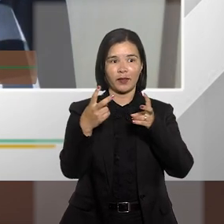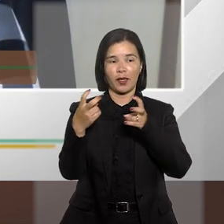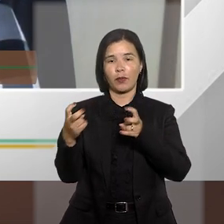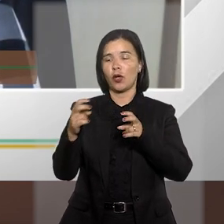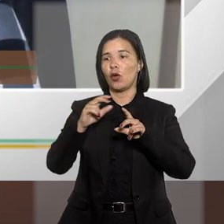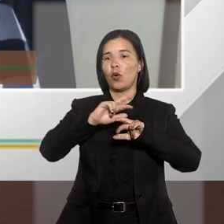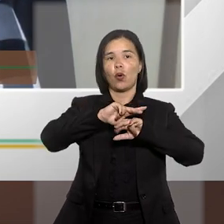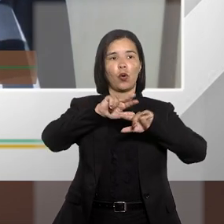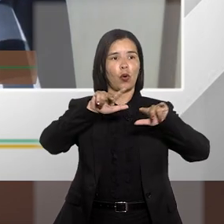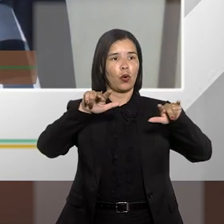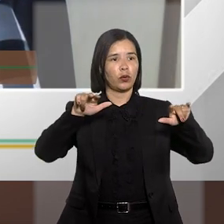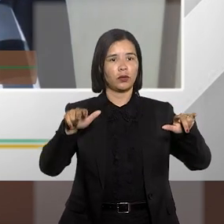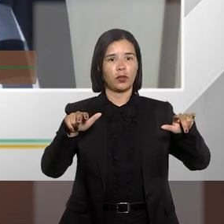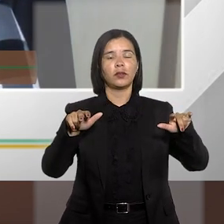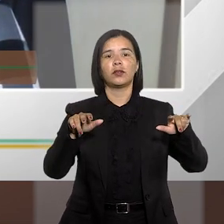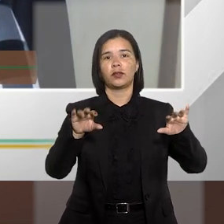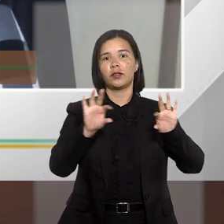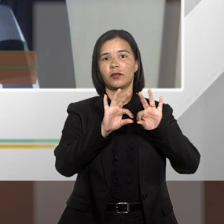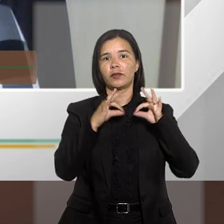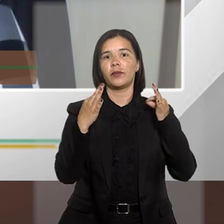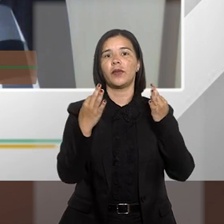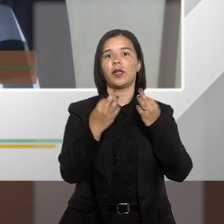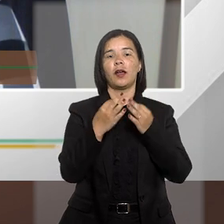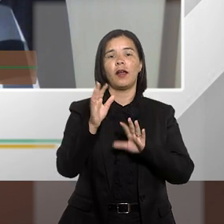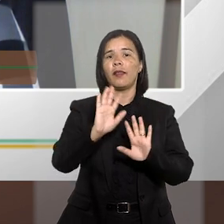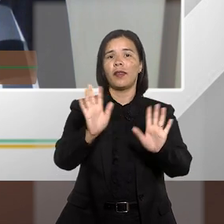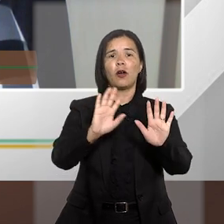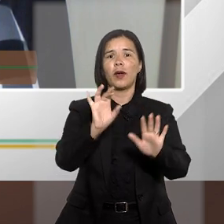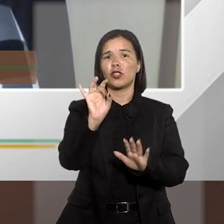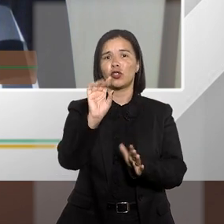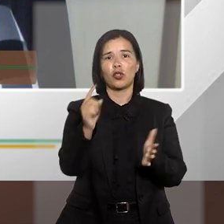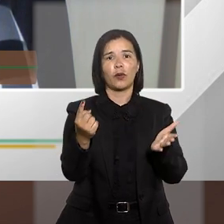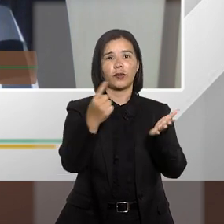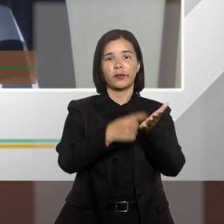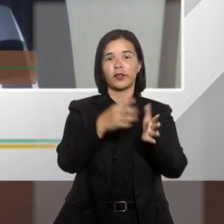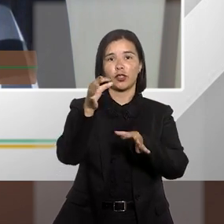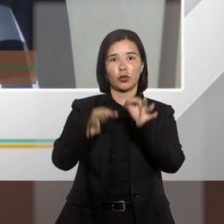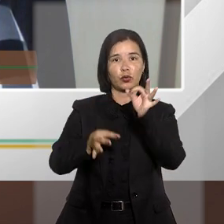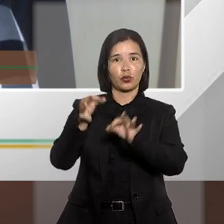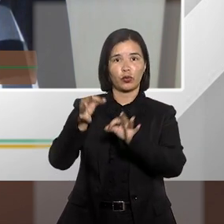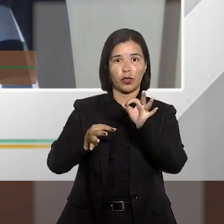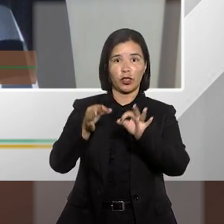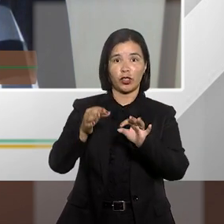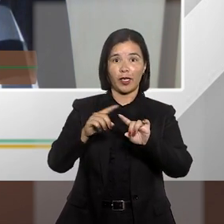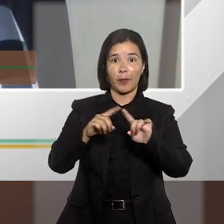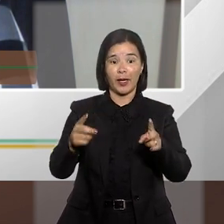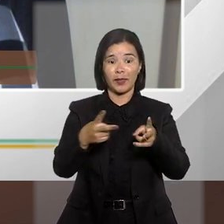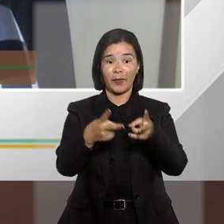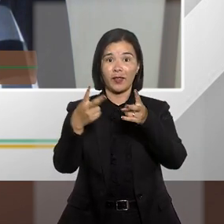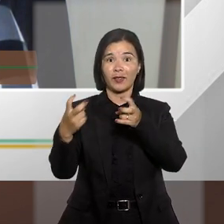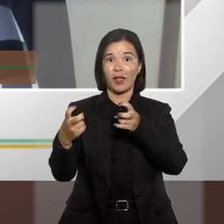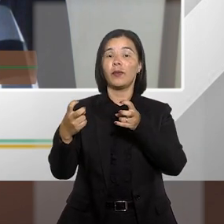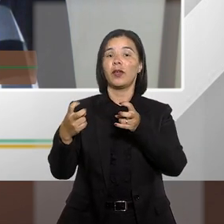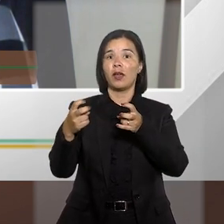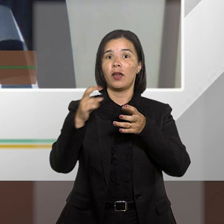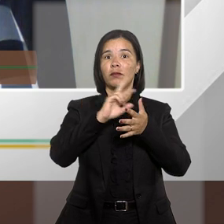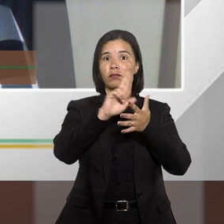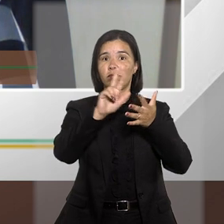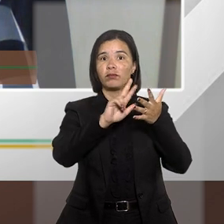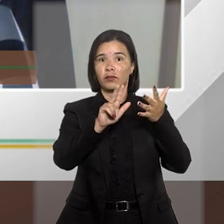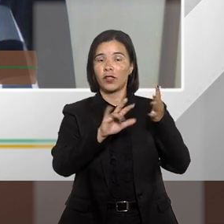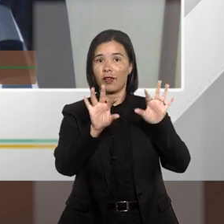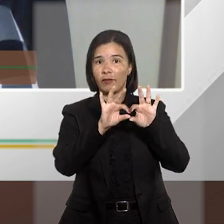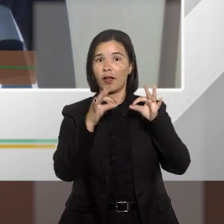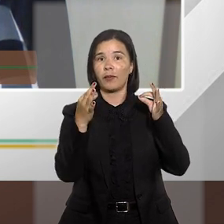família. Você tem, não é só uma decisão jurídica, gente. Você reconhece outras expressões de